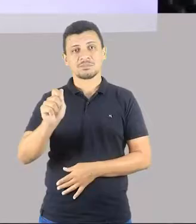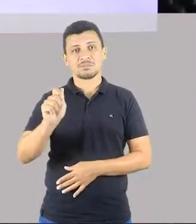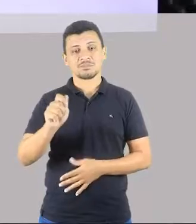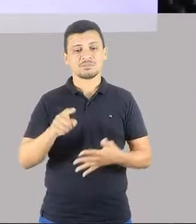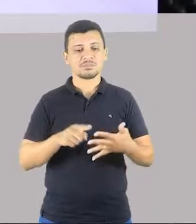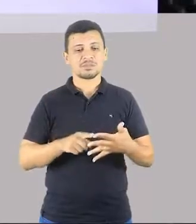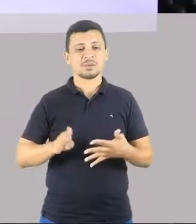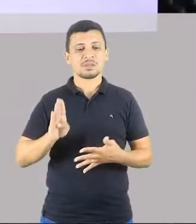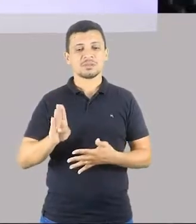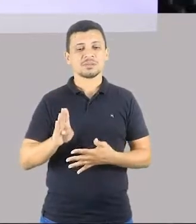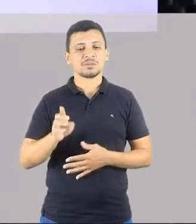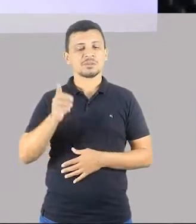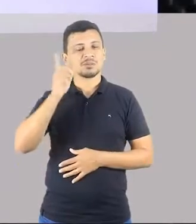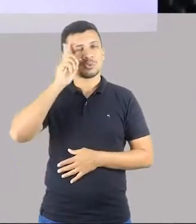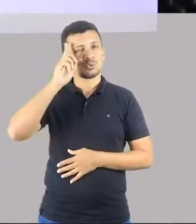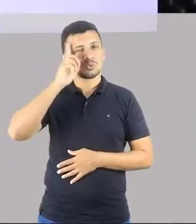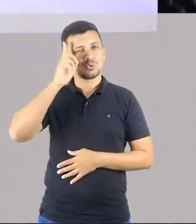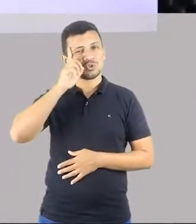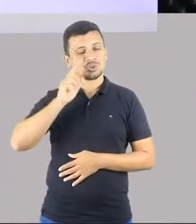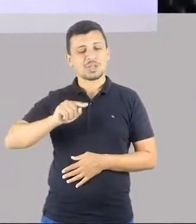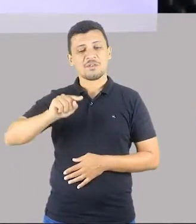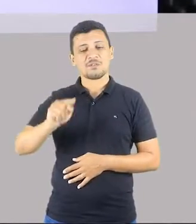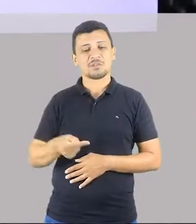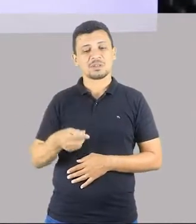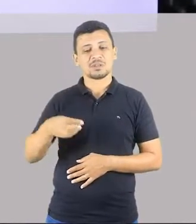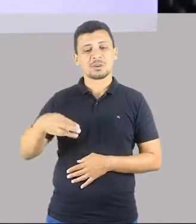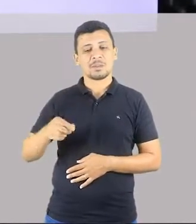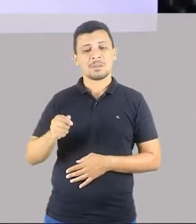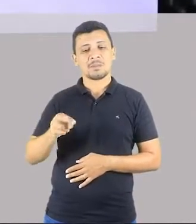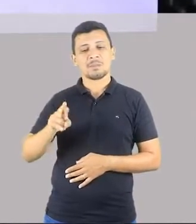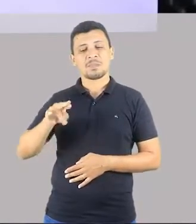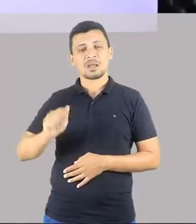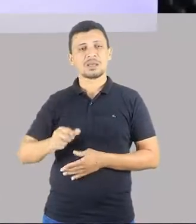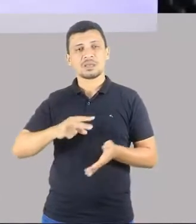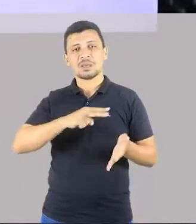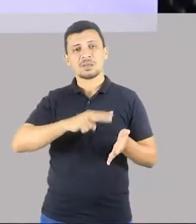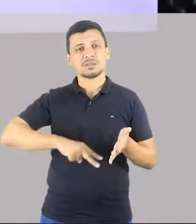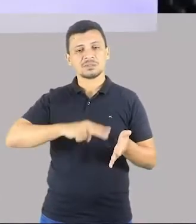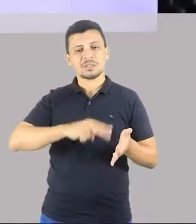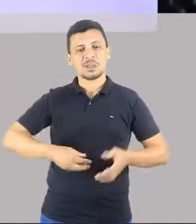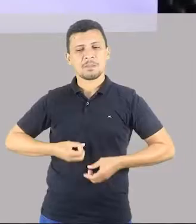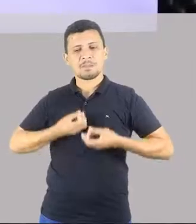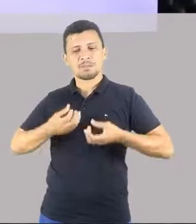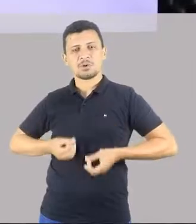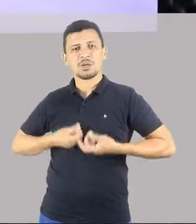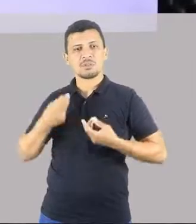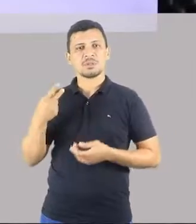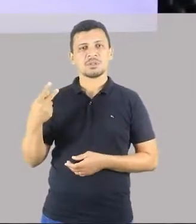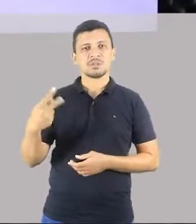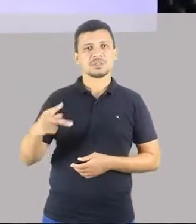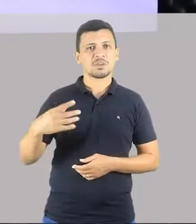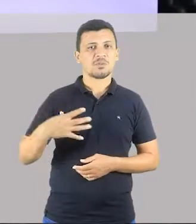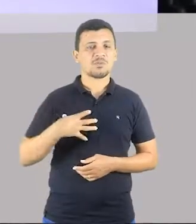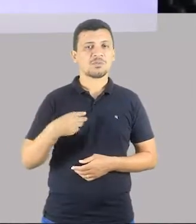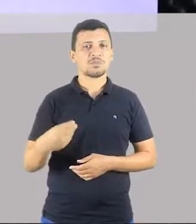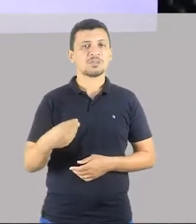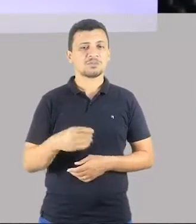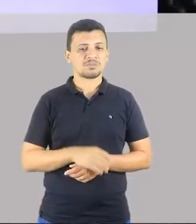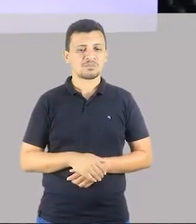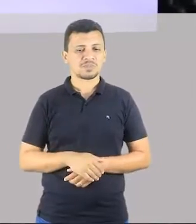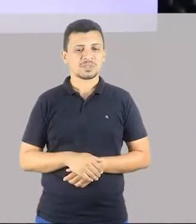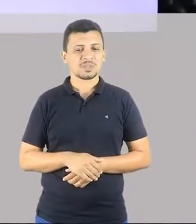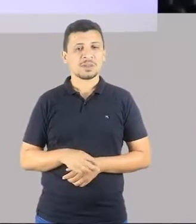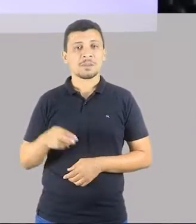letra B, ele diz assim, todos os dias, Maria José lia poemas para o seu filho. A estrutura direta da oração